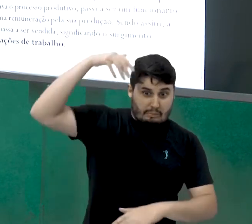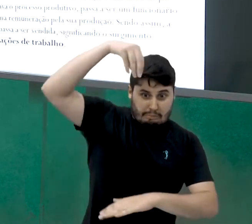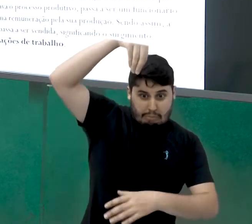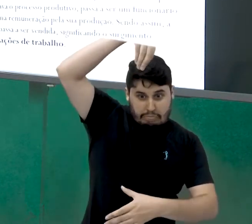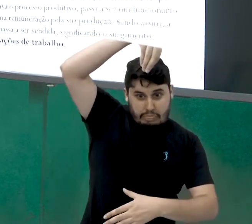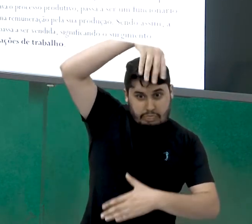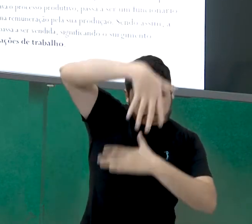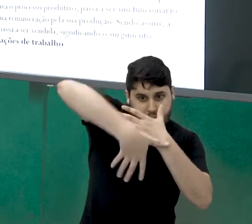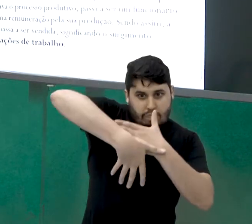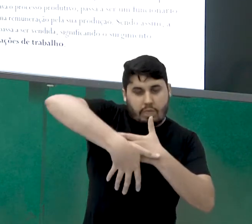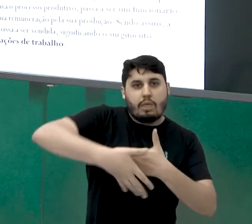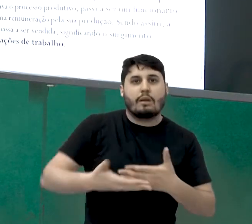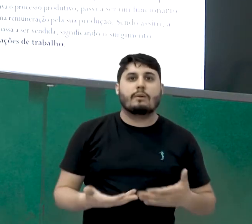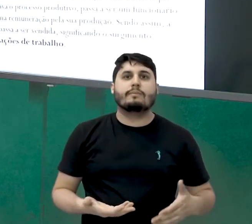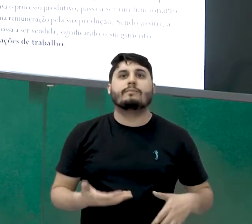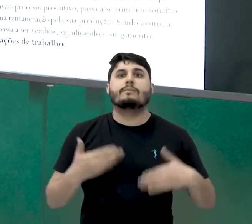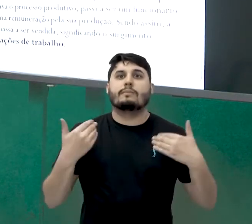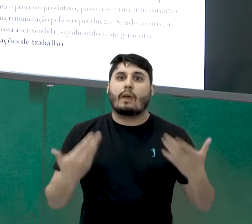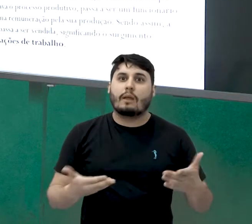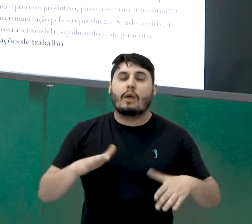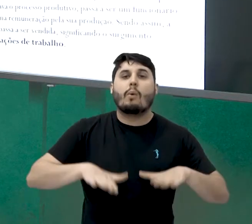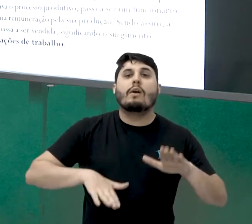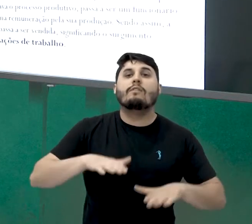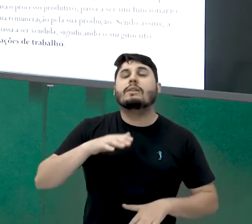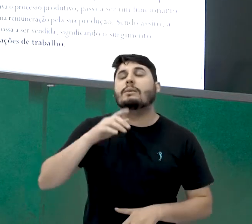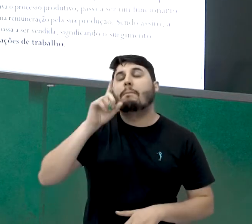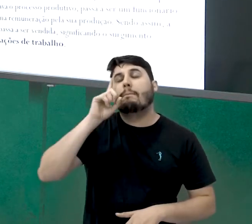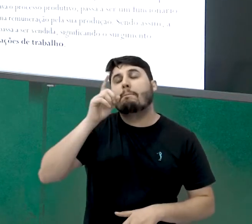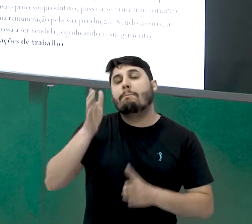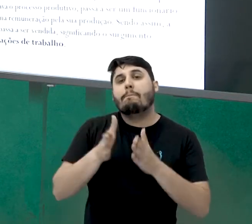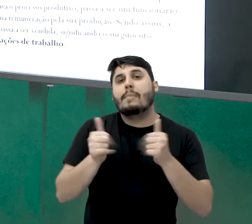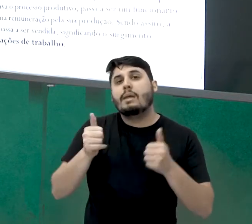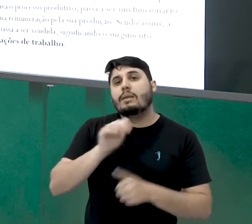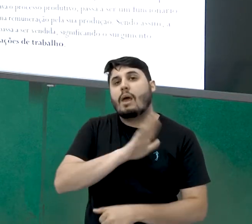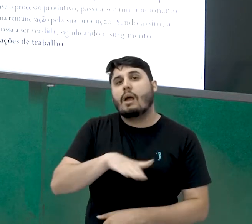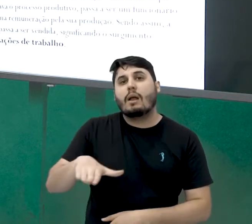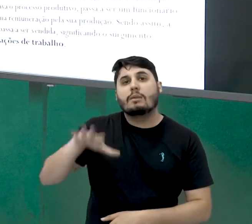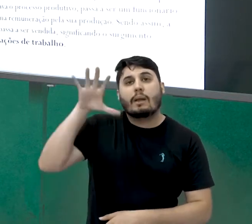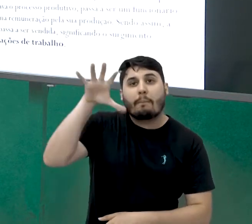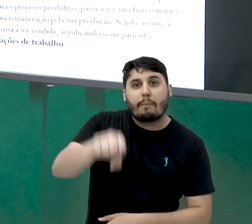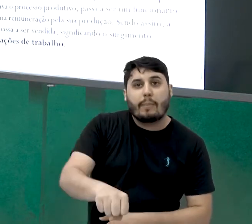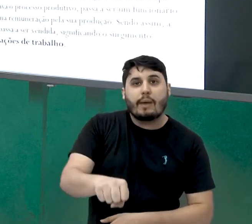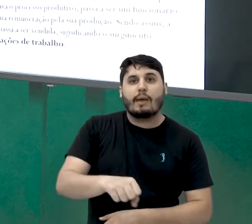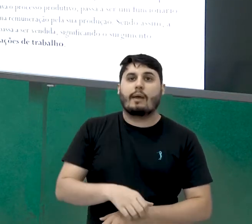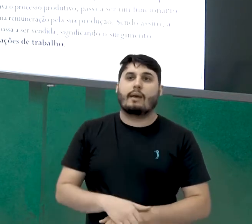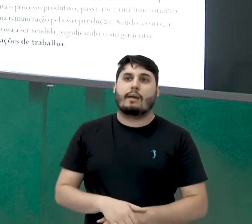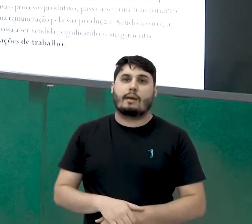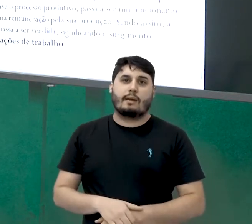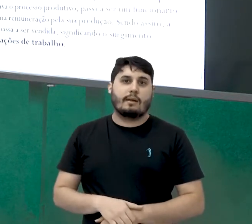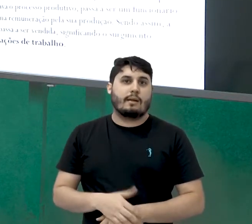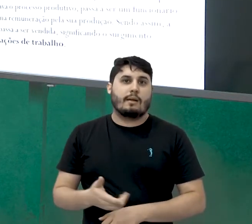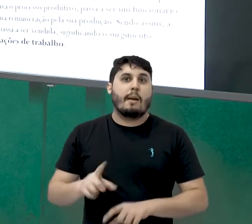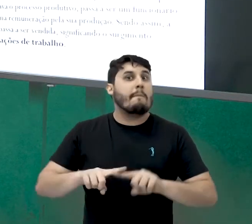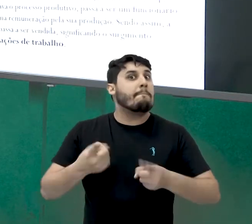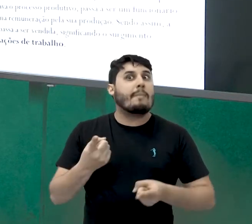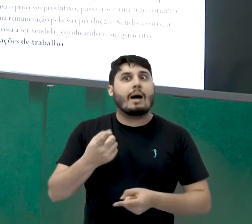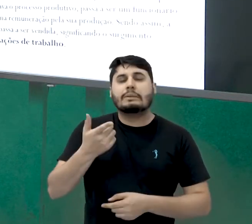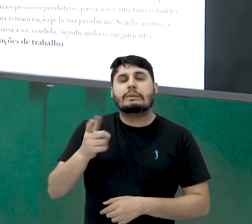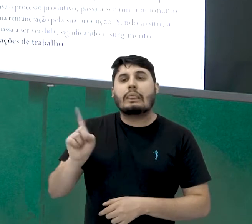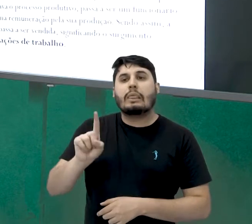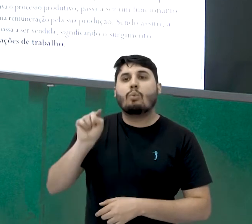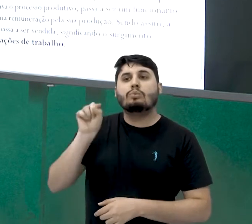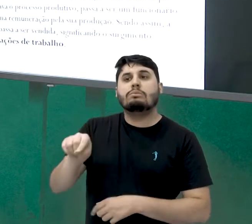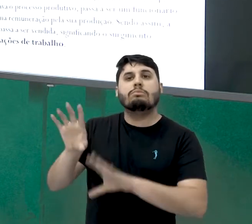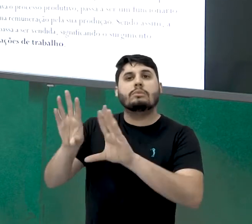Aí, muitas vezes, mandavam as crianças pegar os pistões, pegar o rolo de fio e não desligavam a máquina.